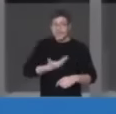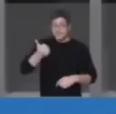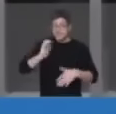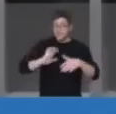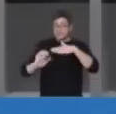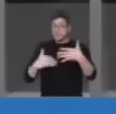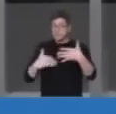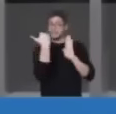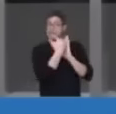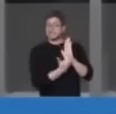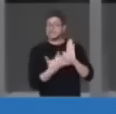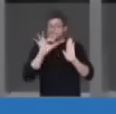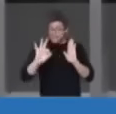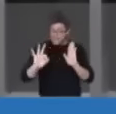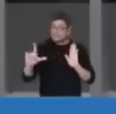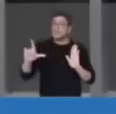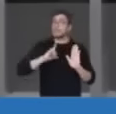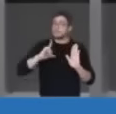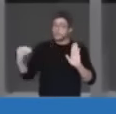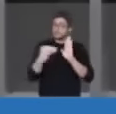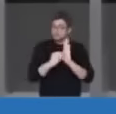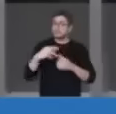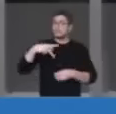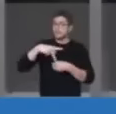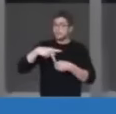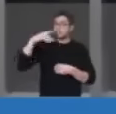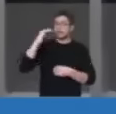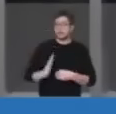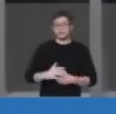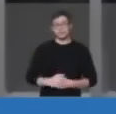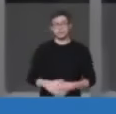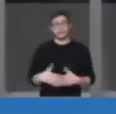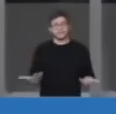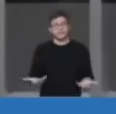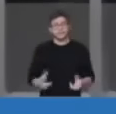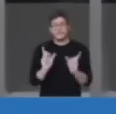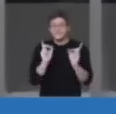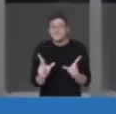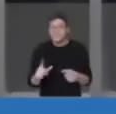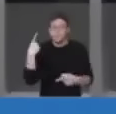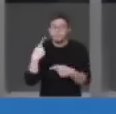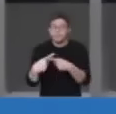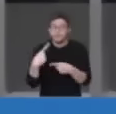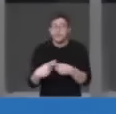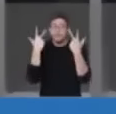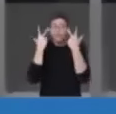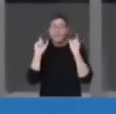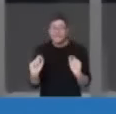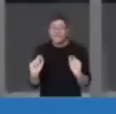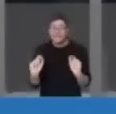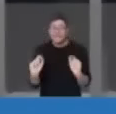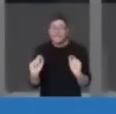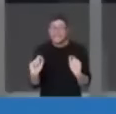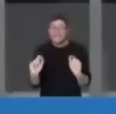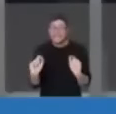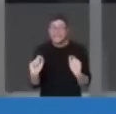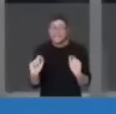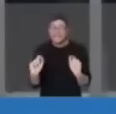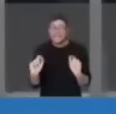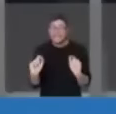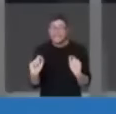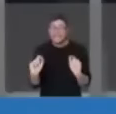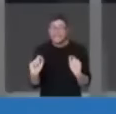saudade do quê é defendendo sustentado pelo quê Nós precisamos hoje no momento de reconstrução momento do pque momento de fazer um projeto de